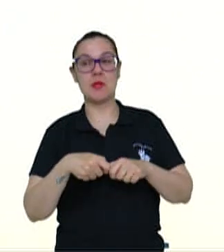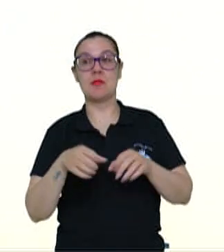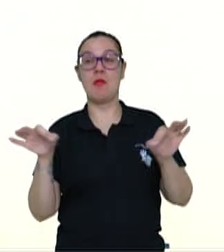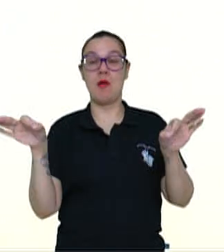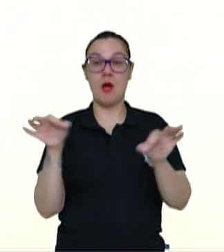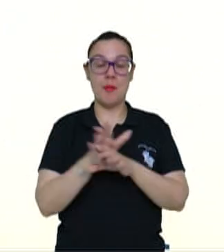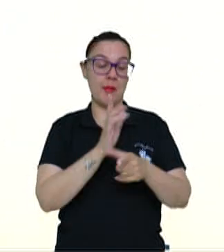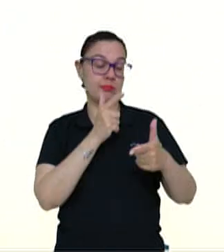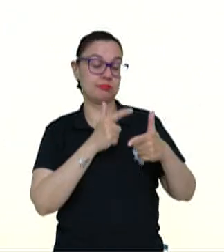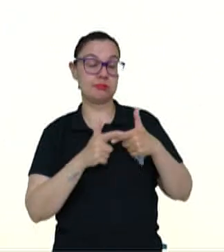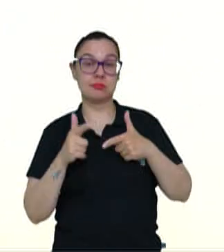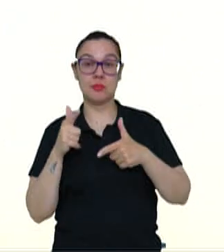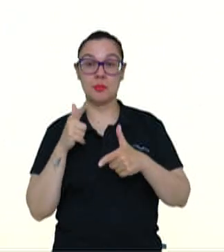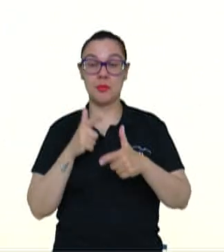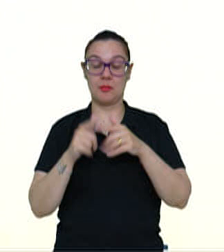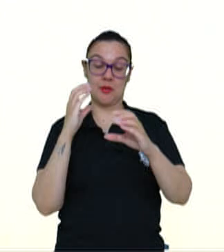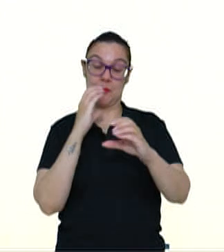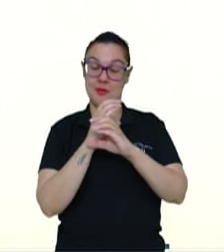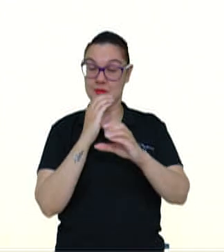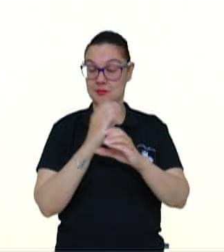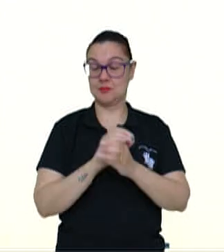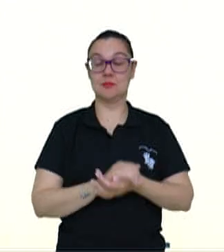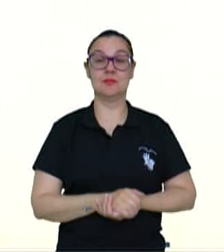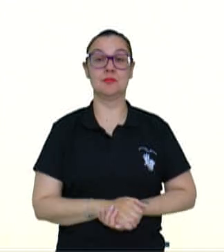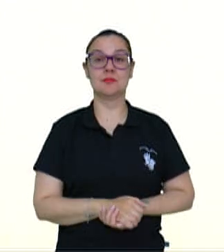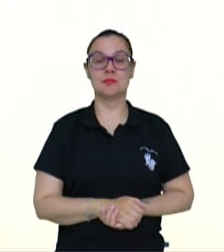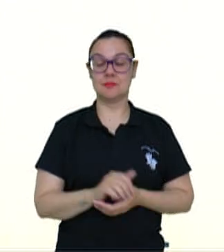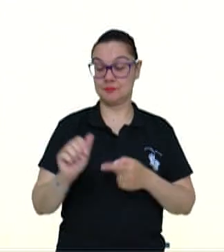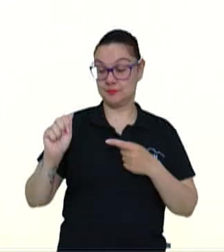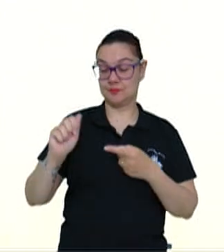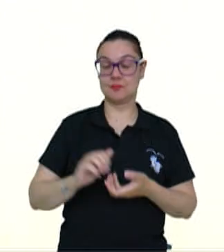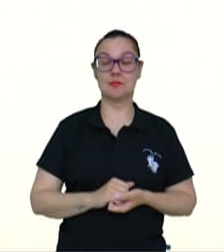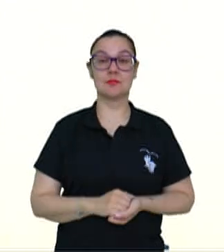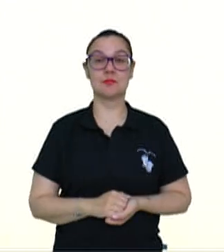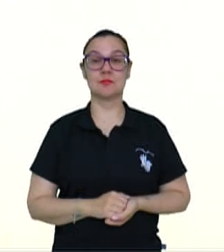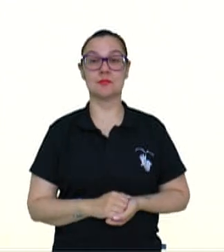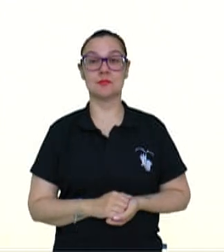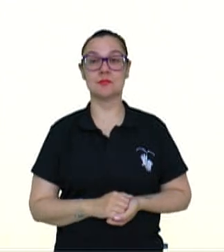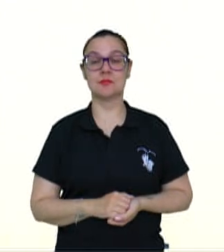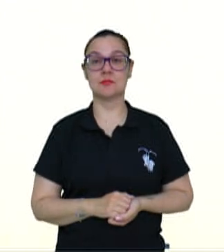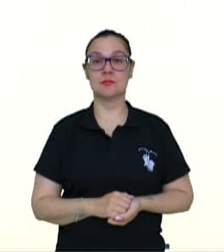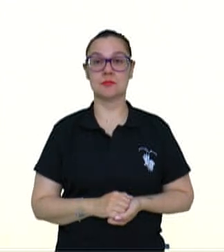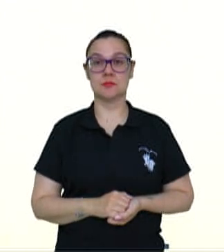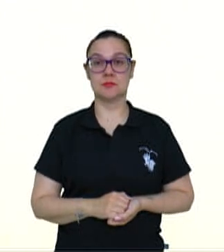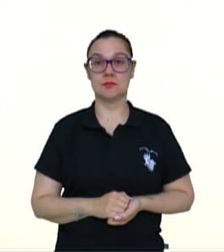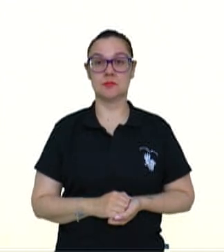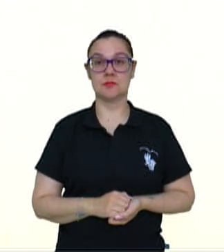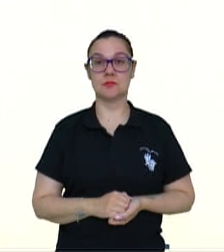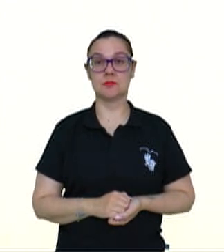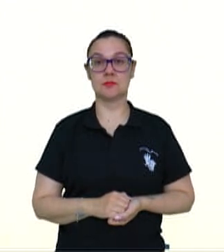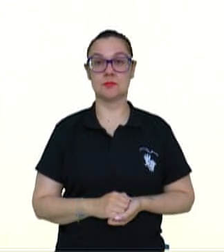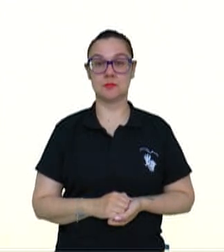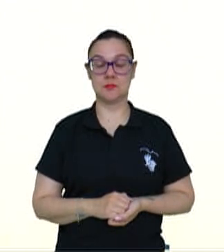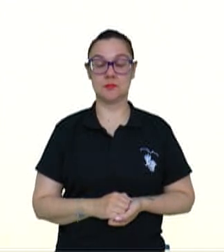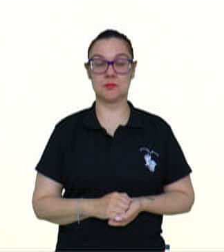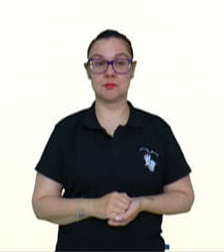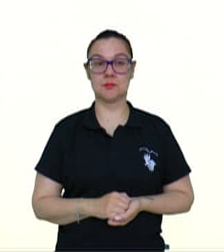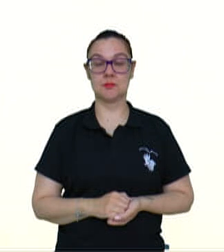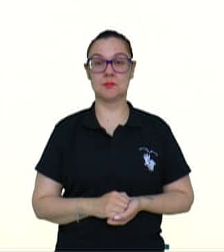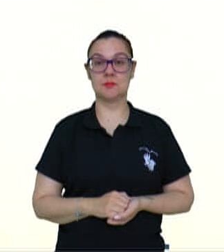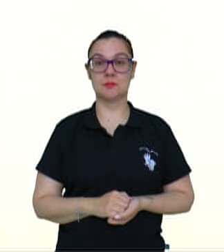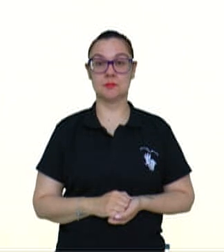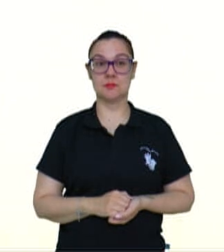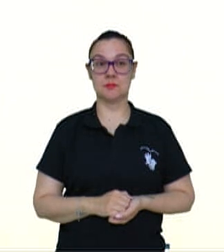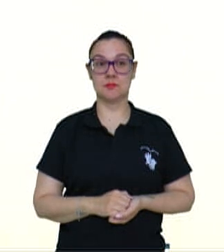para que a gente possa resolver as falhas de comunicação? Letra A. Reescribir ou reestruturar, editar o